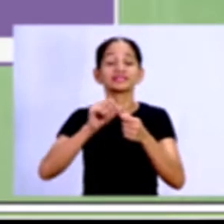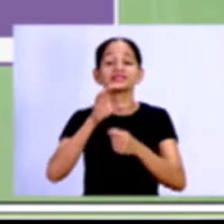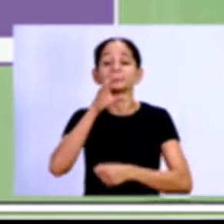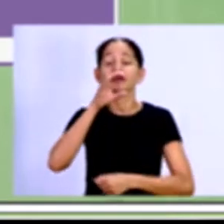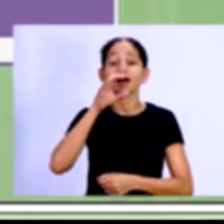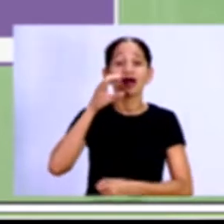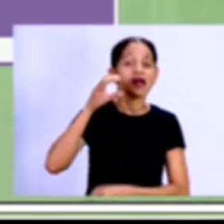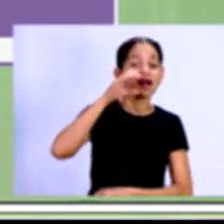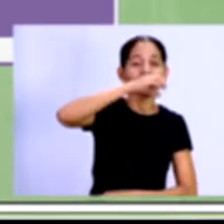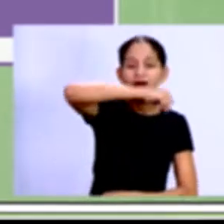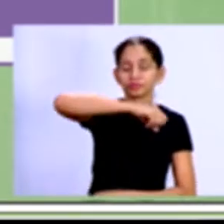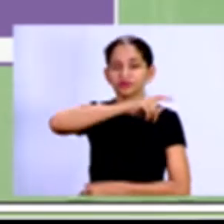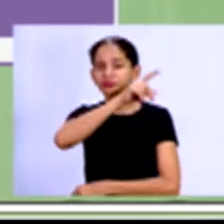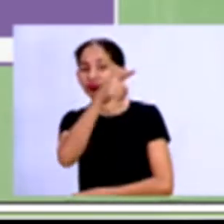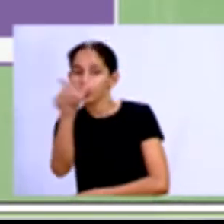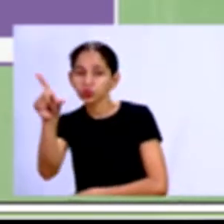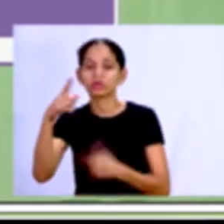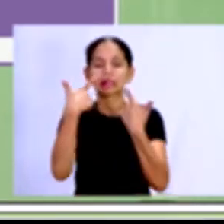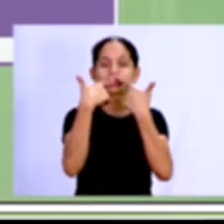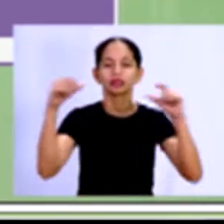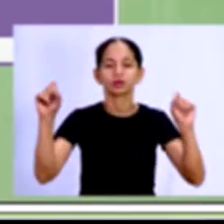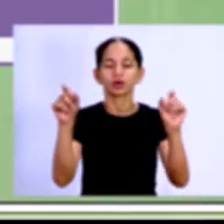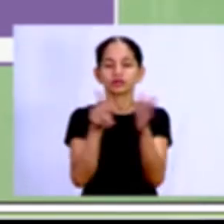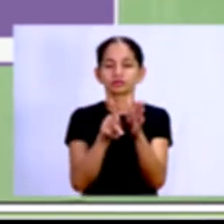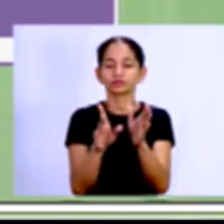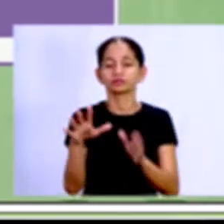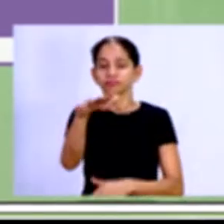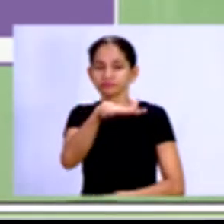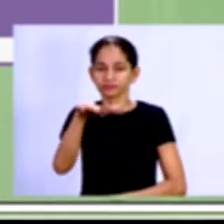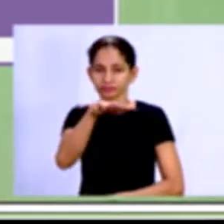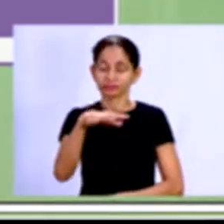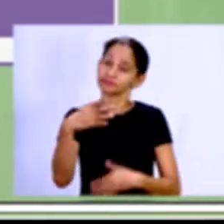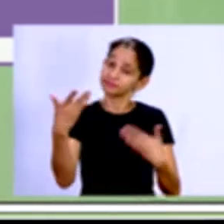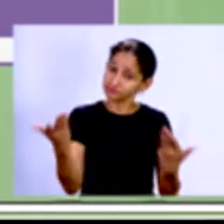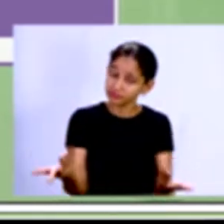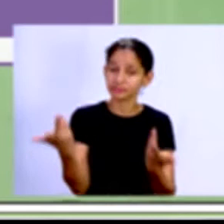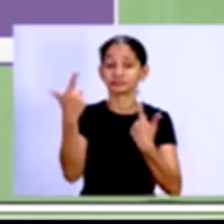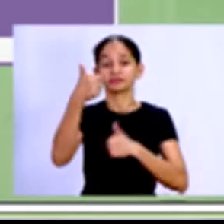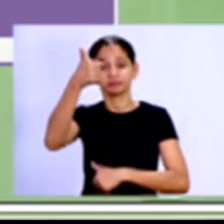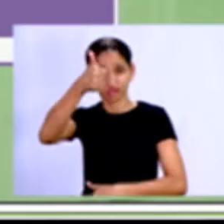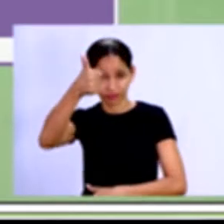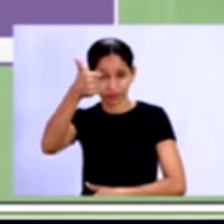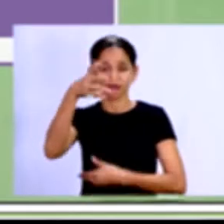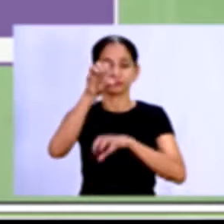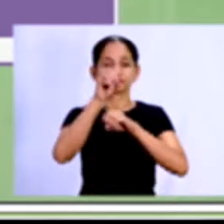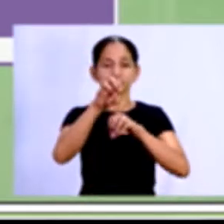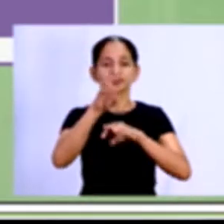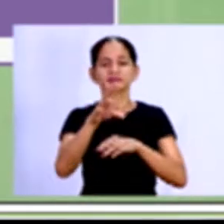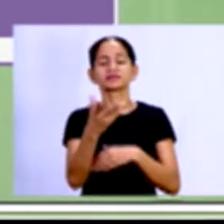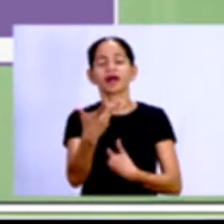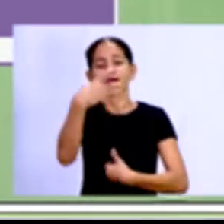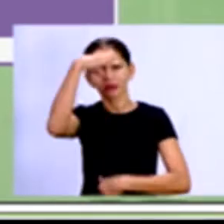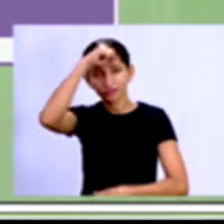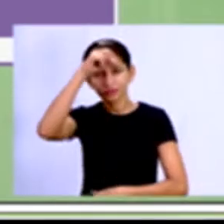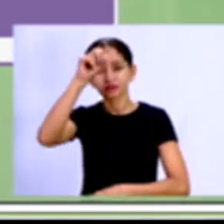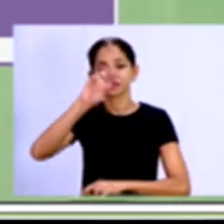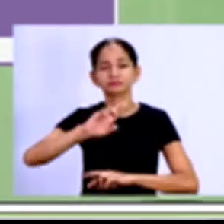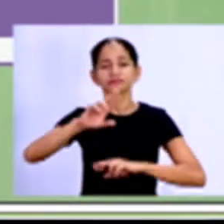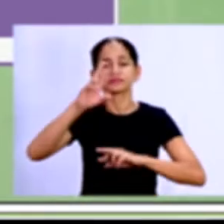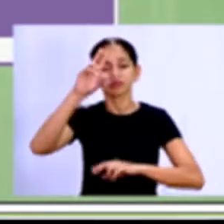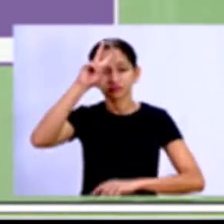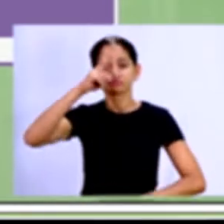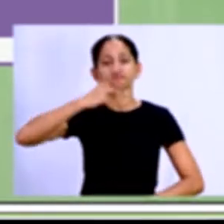conhecer outras linguagens. Ensinar e aprender com autonomia foi um